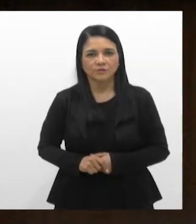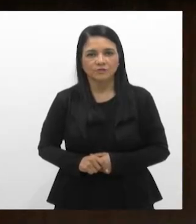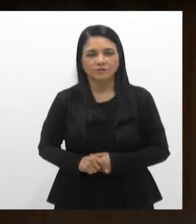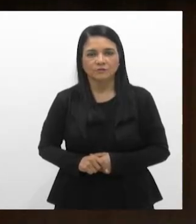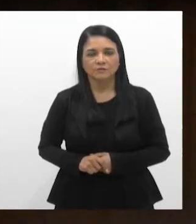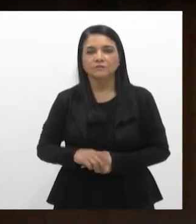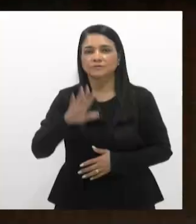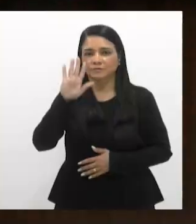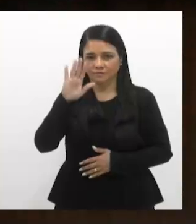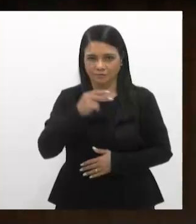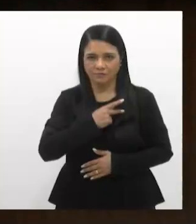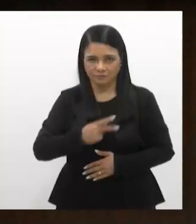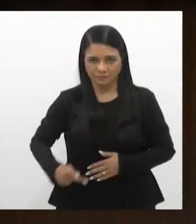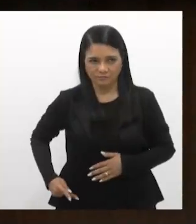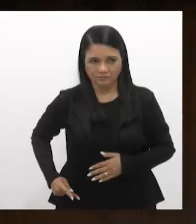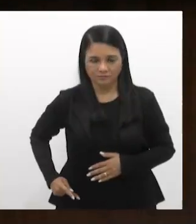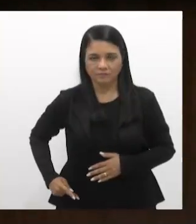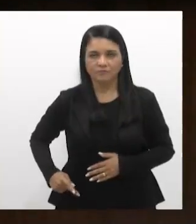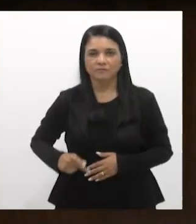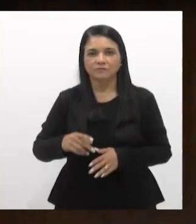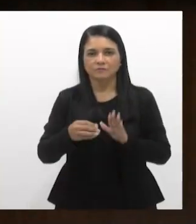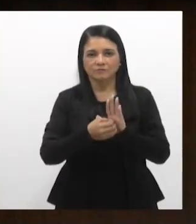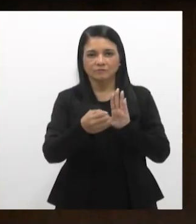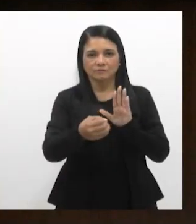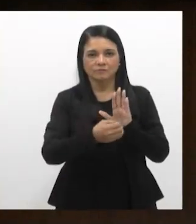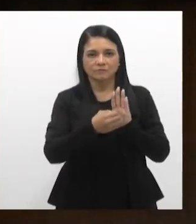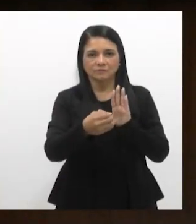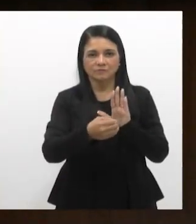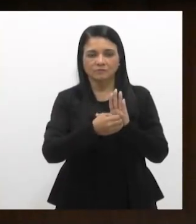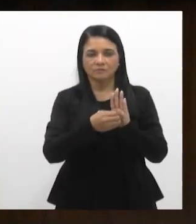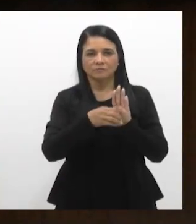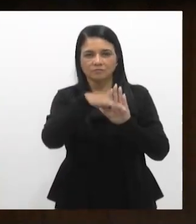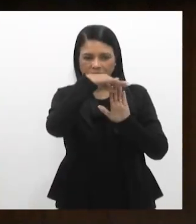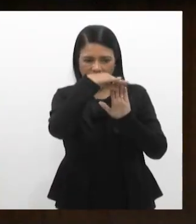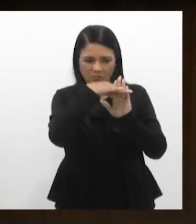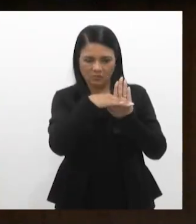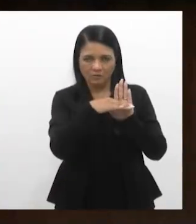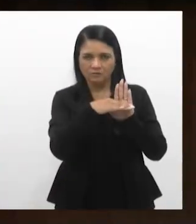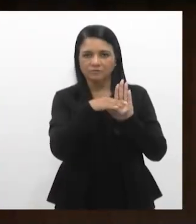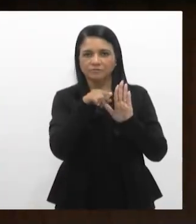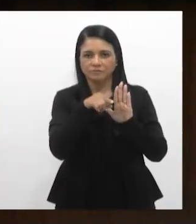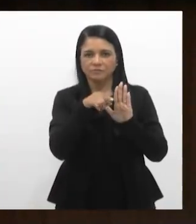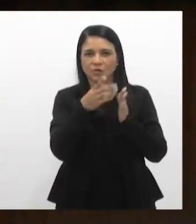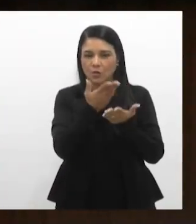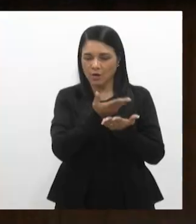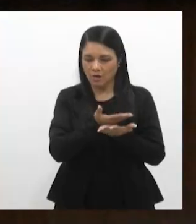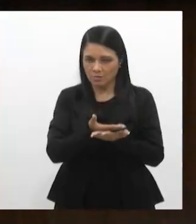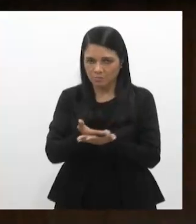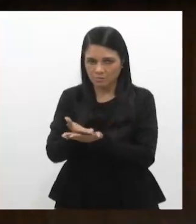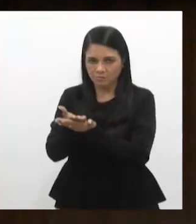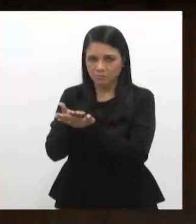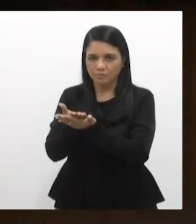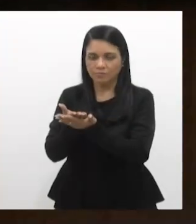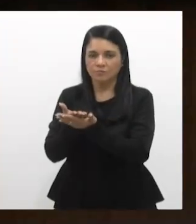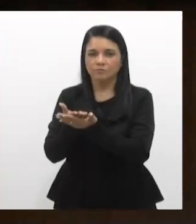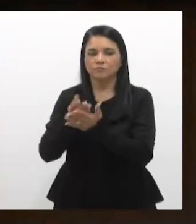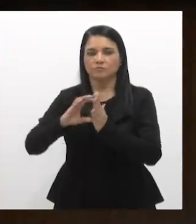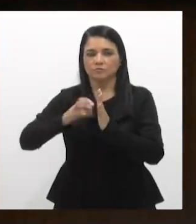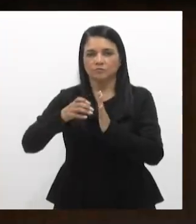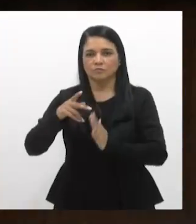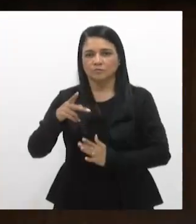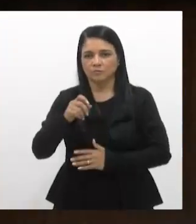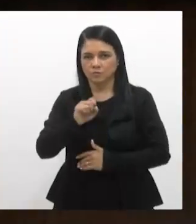Senhor presidente, fazer o parecer aqui com uma questão de ordem. Na verdade, fazer um encaminhamento aqui para a bancada do PSOL,